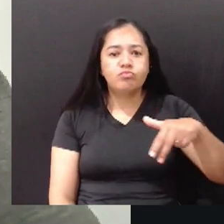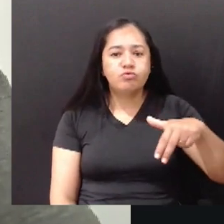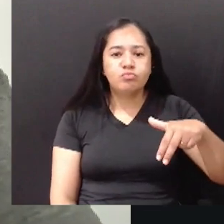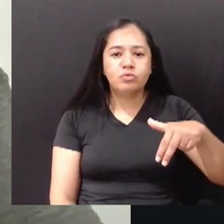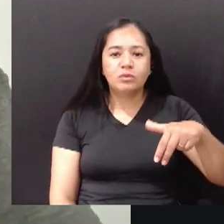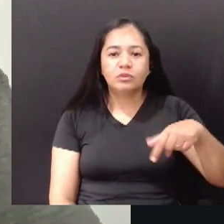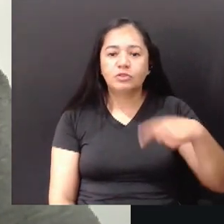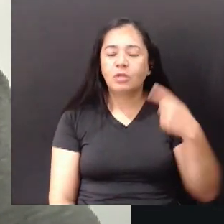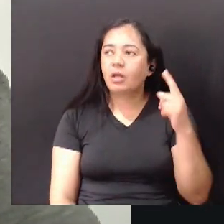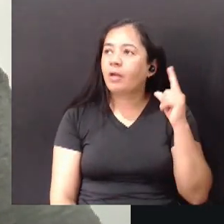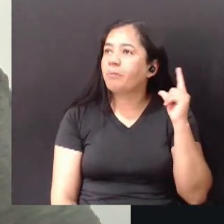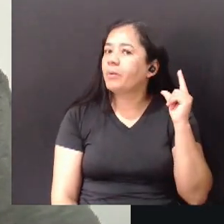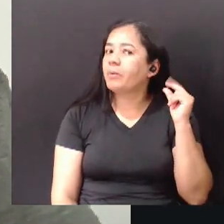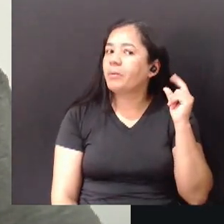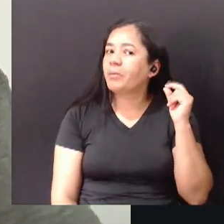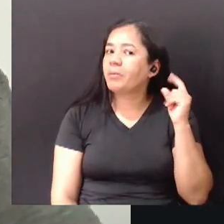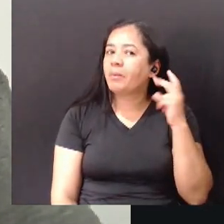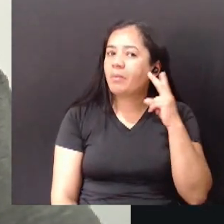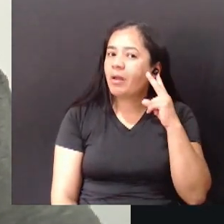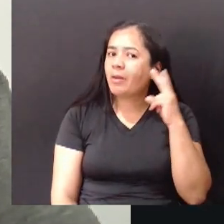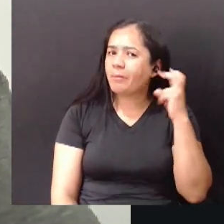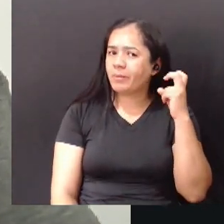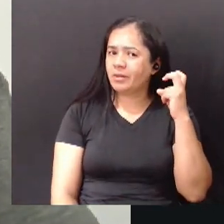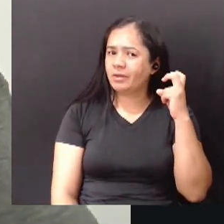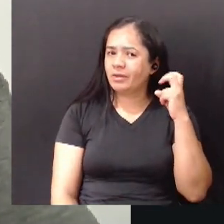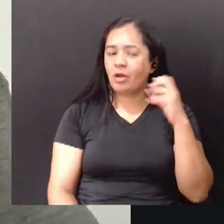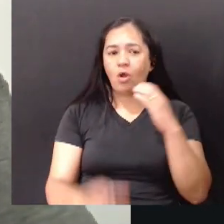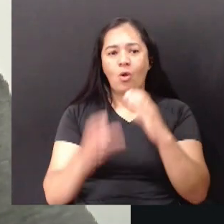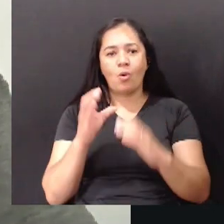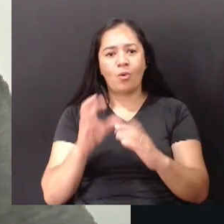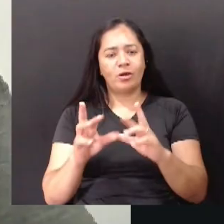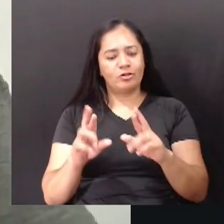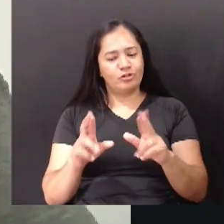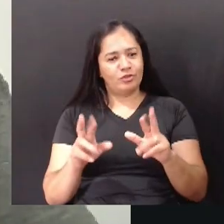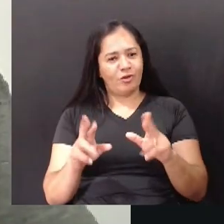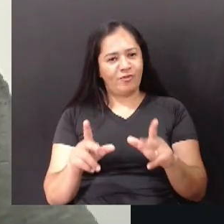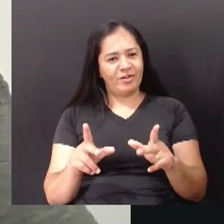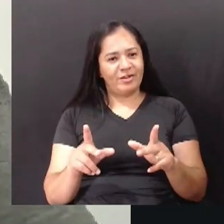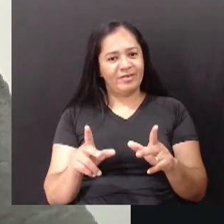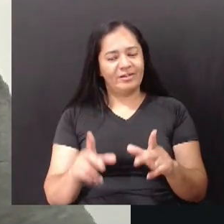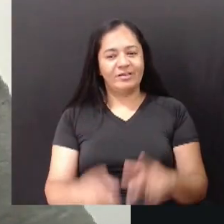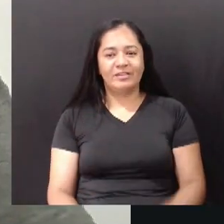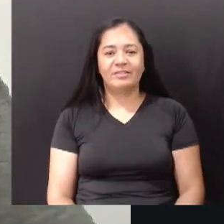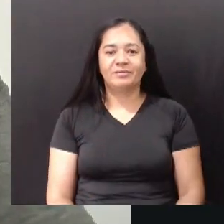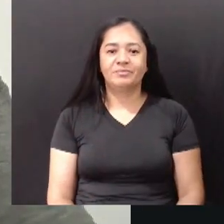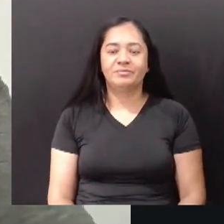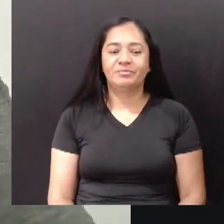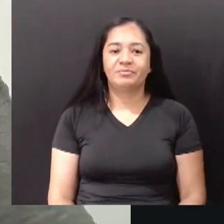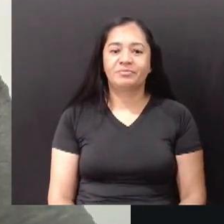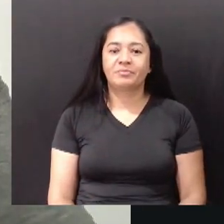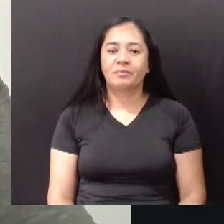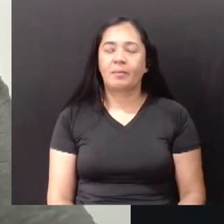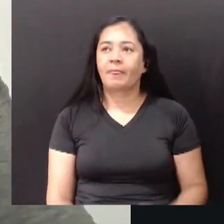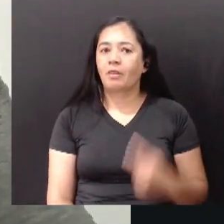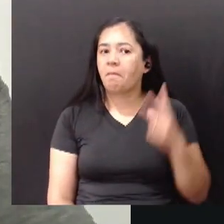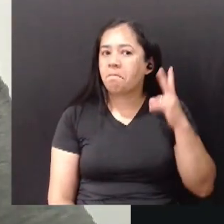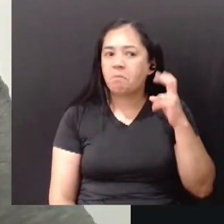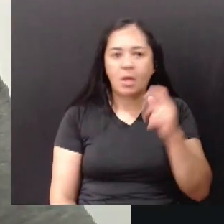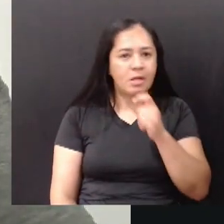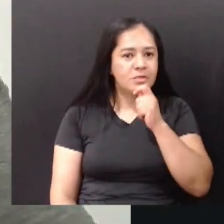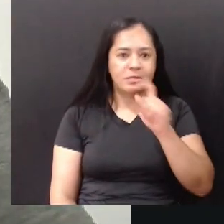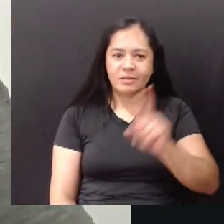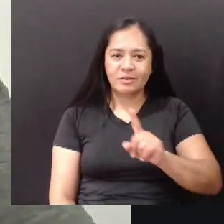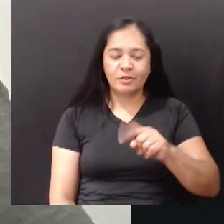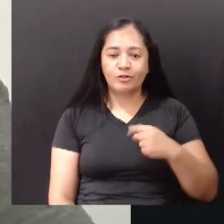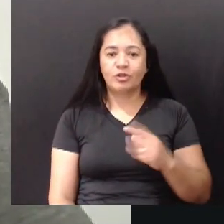observação, né, a gente escutou um canto que não é o normal, né, a gente não tinha escutado por aqui